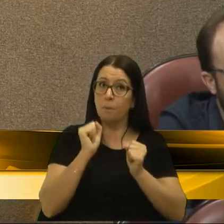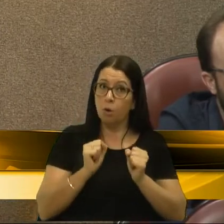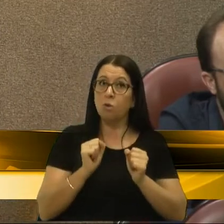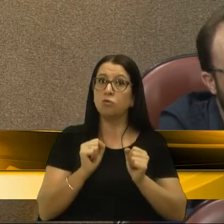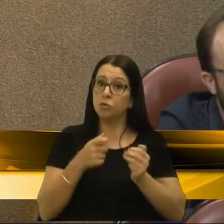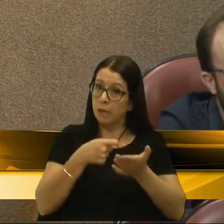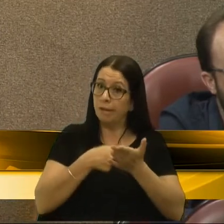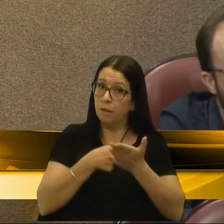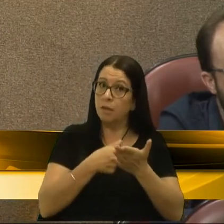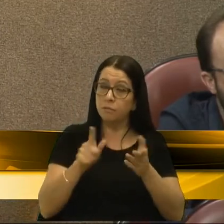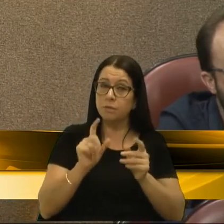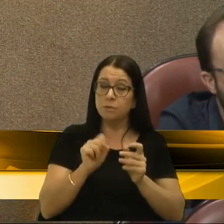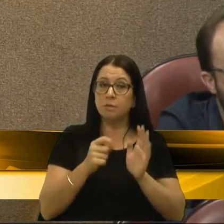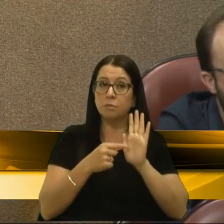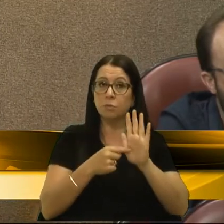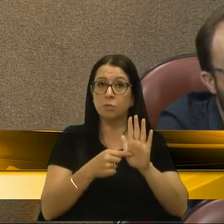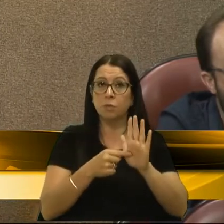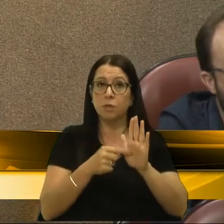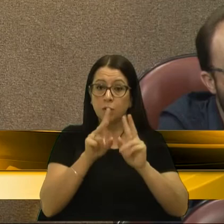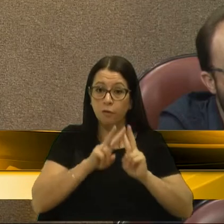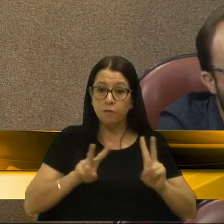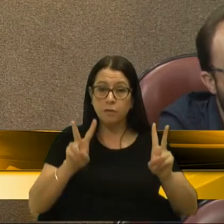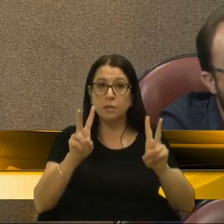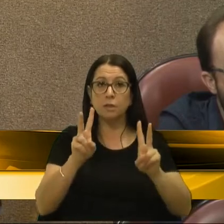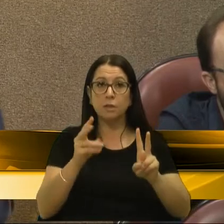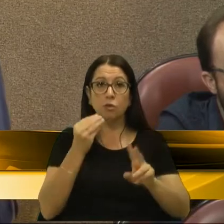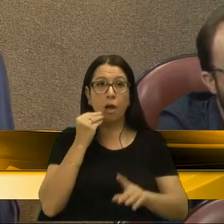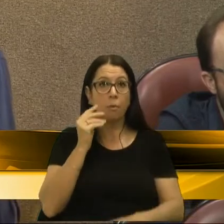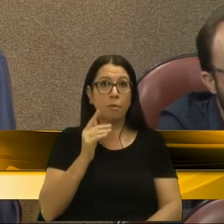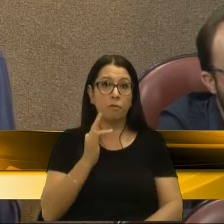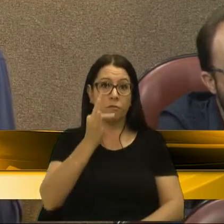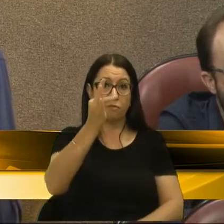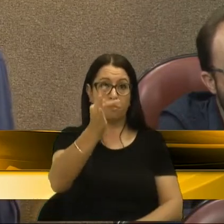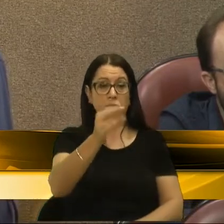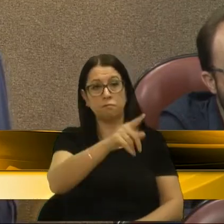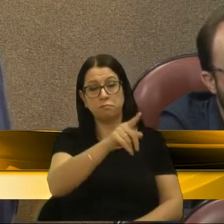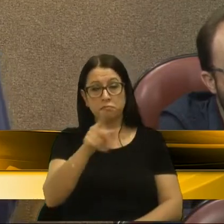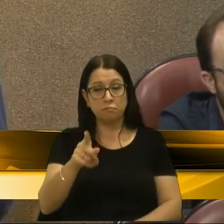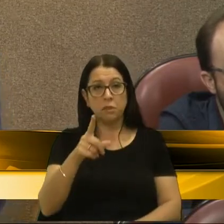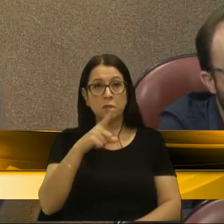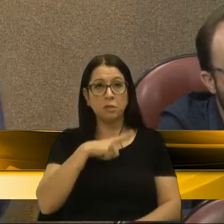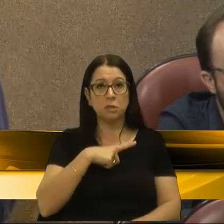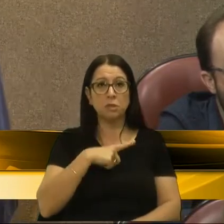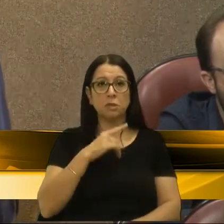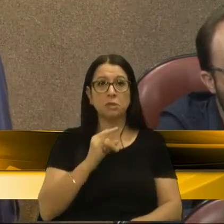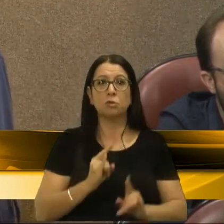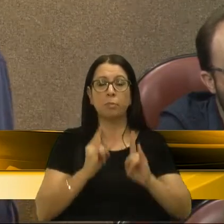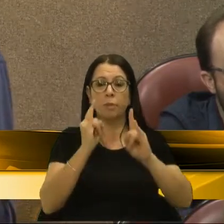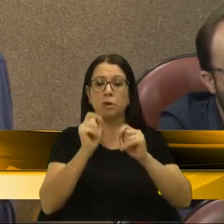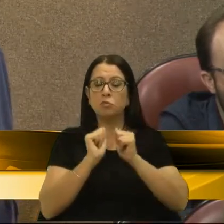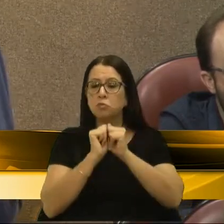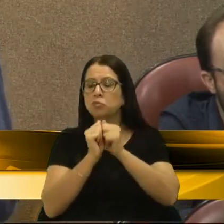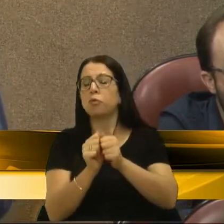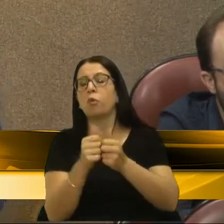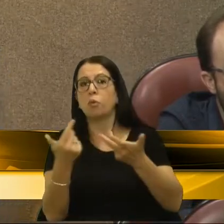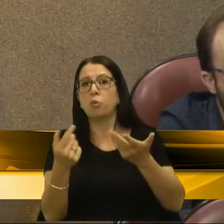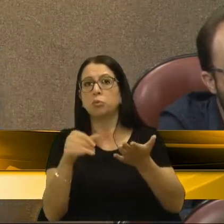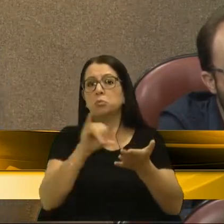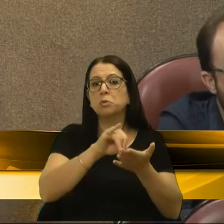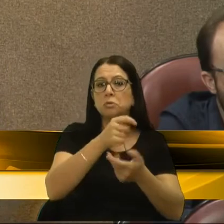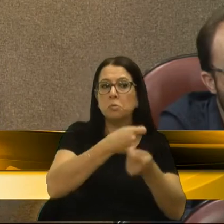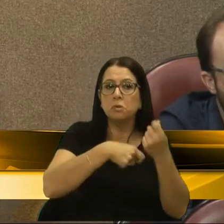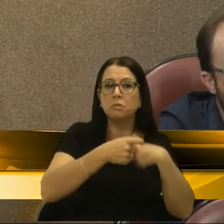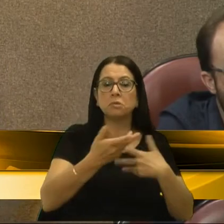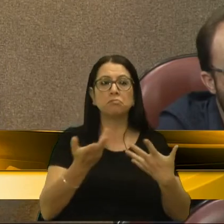sim, projetar e ter na visão logo ali na frente de ter ou um prédio anexo ou um centro